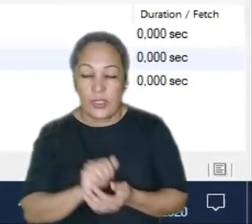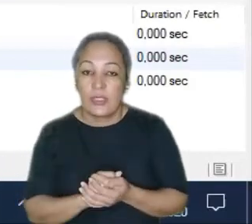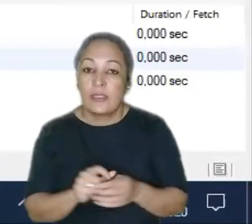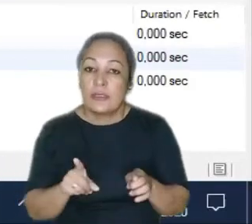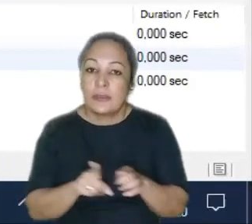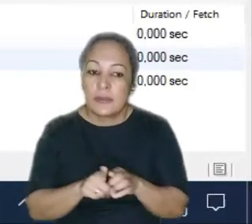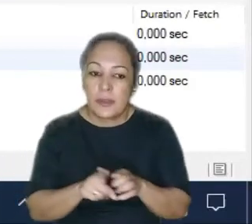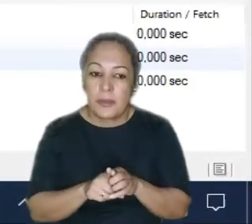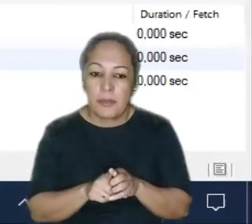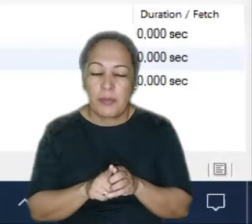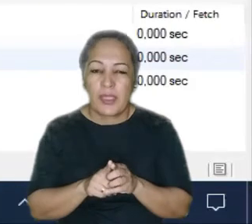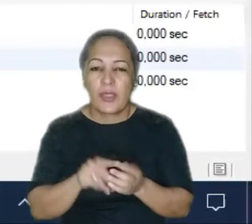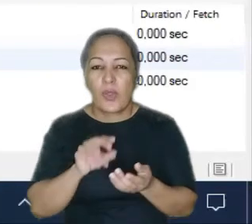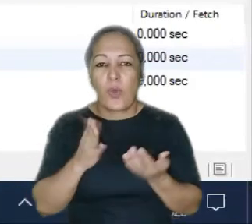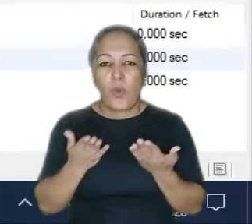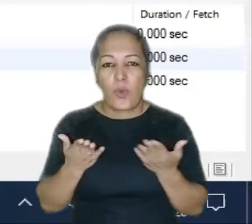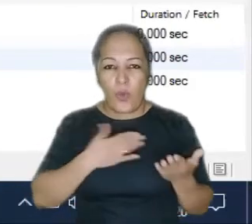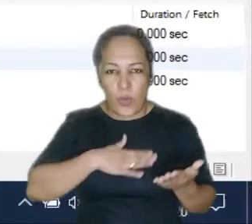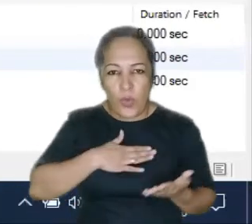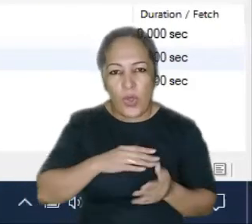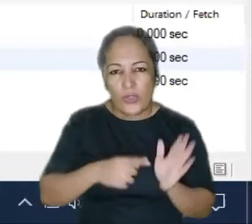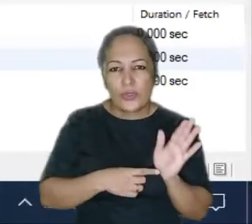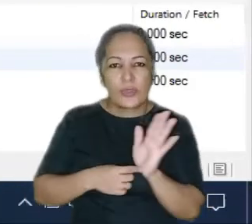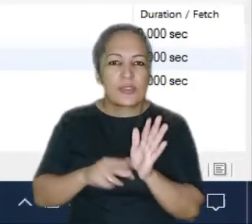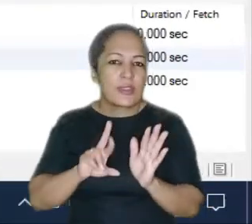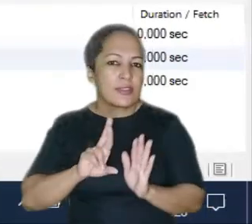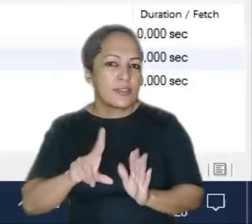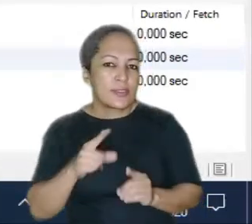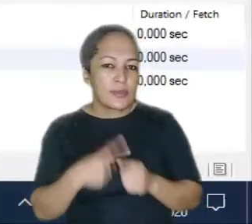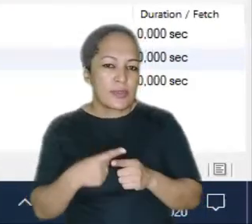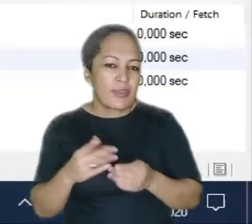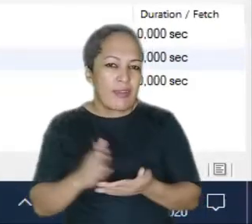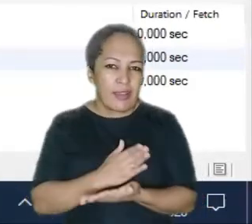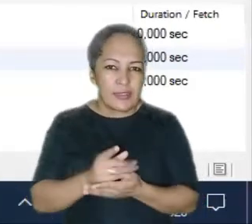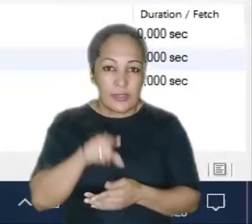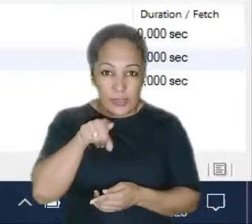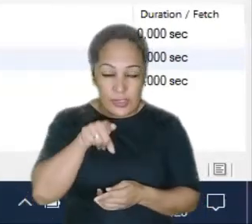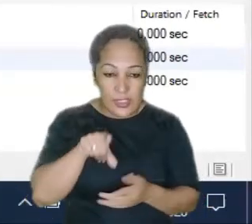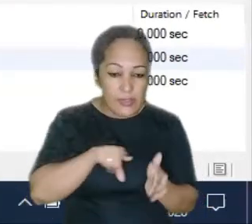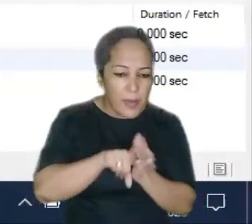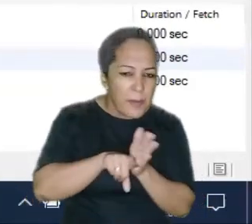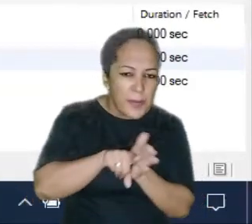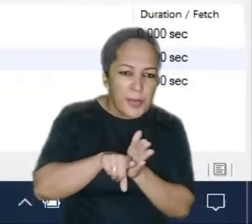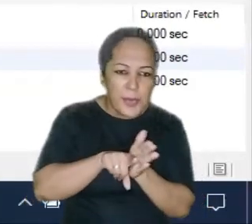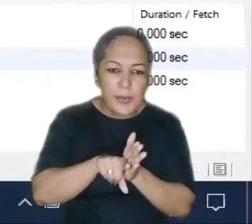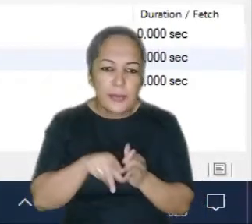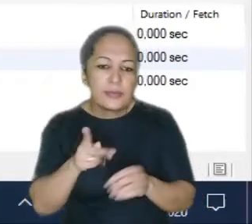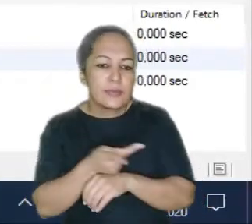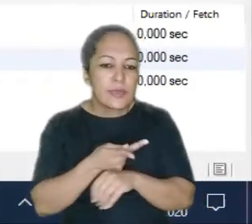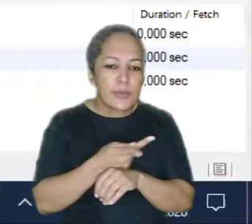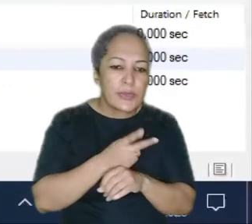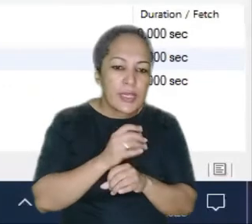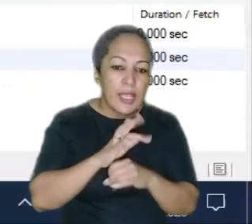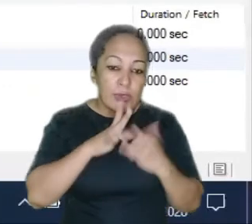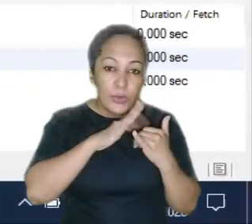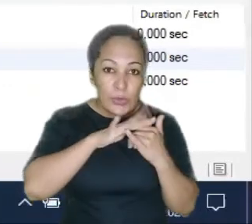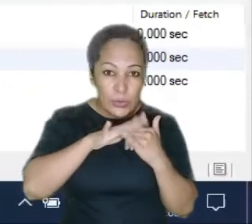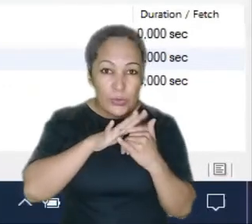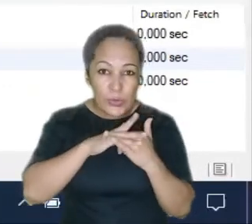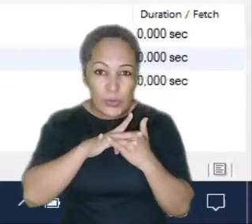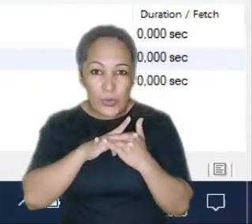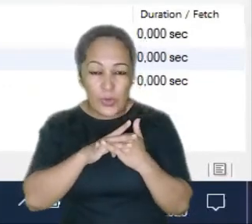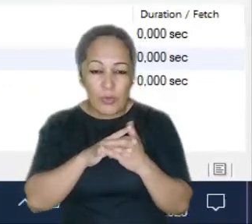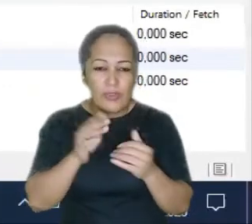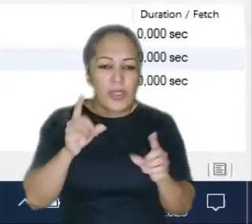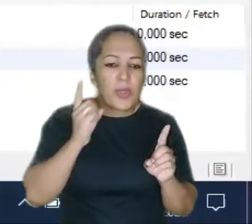diferenciar isso, galera, porque às vezes vocês vão buscar coisas complementares aí no YouTube e vocês vão ver muito vídeo aula de cara